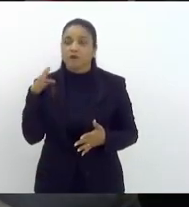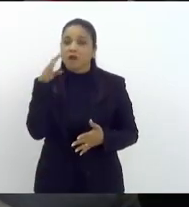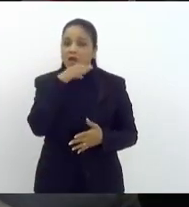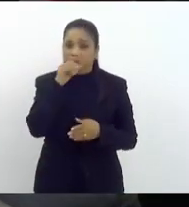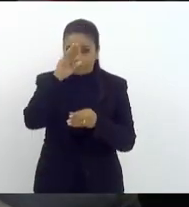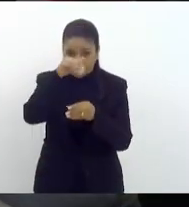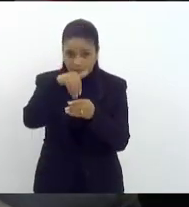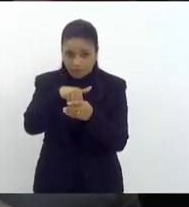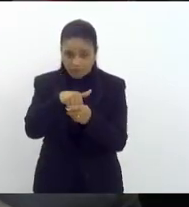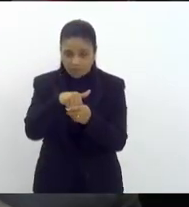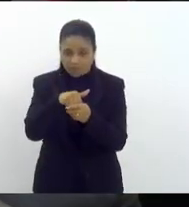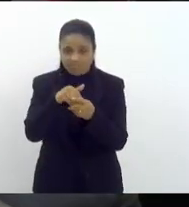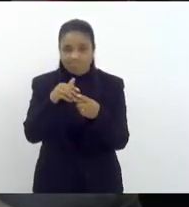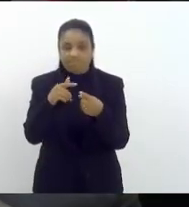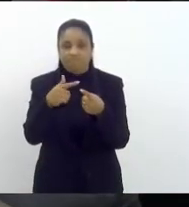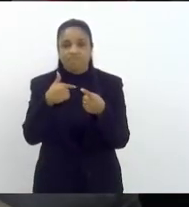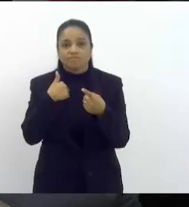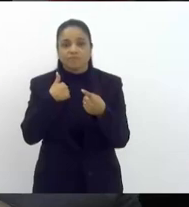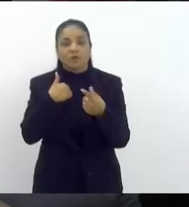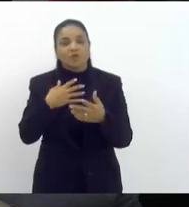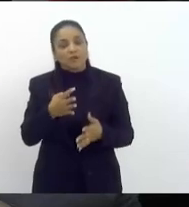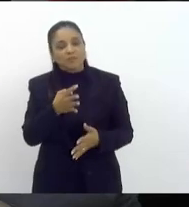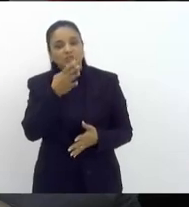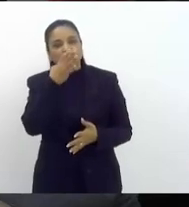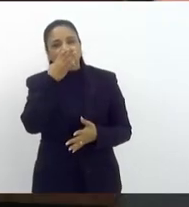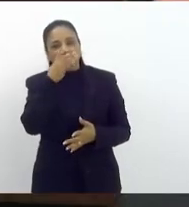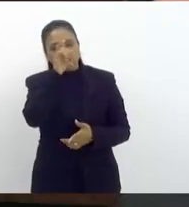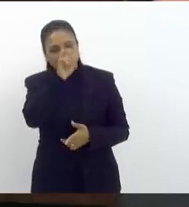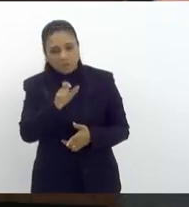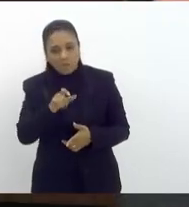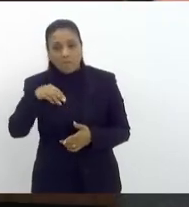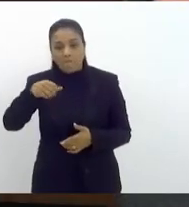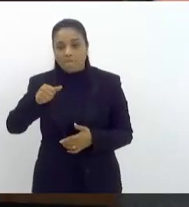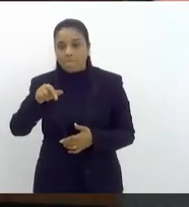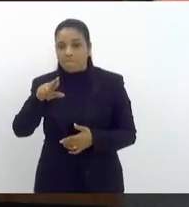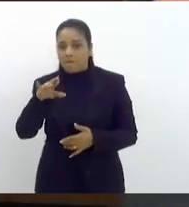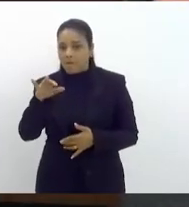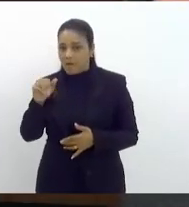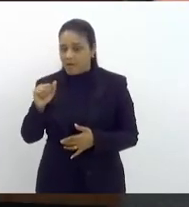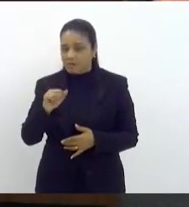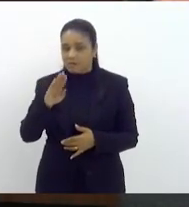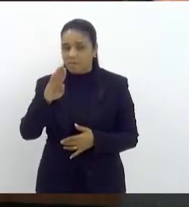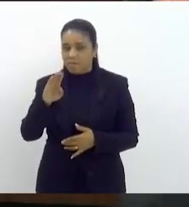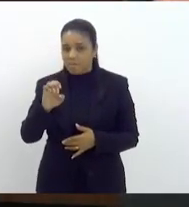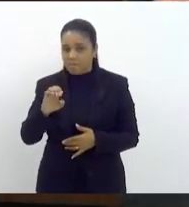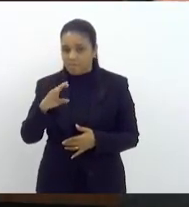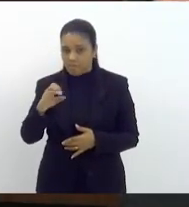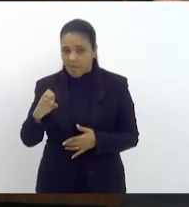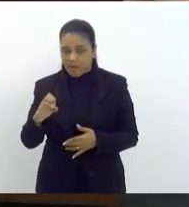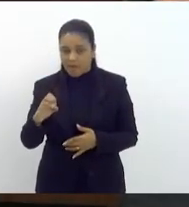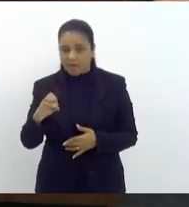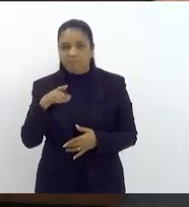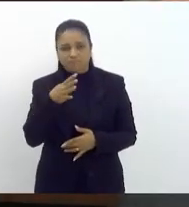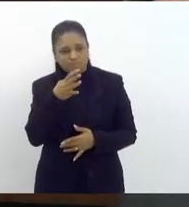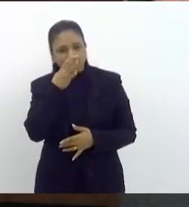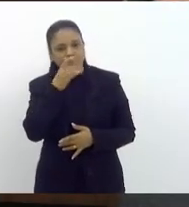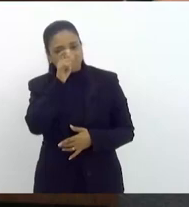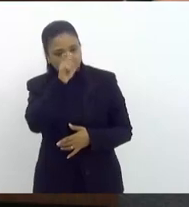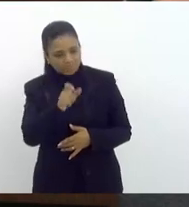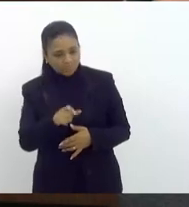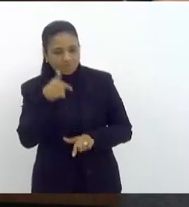o que tem uma estima e admiração pela Doutora Márcia Beck Simões né E tenho certeza que